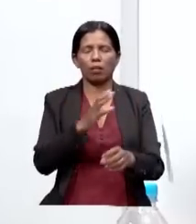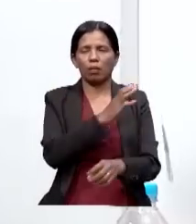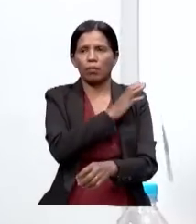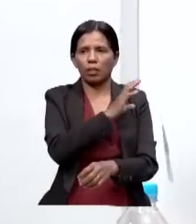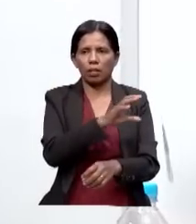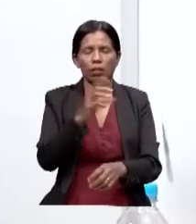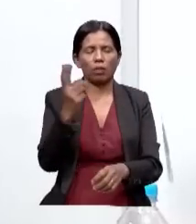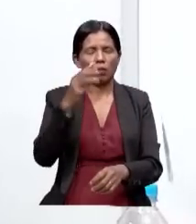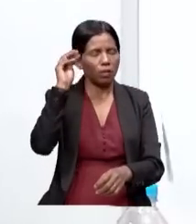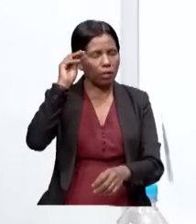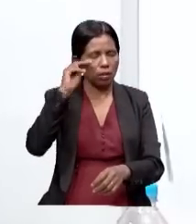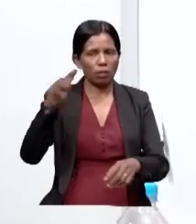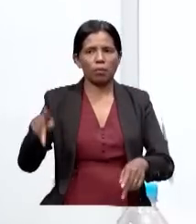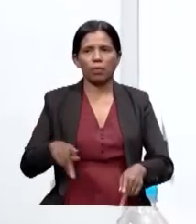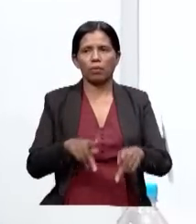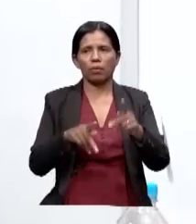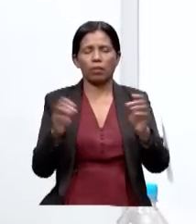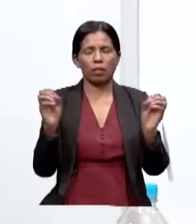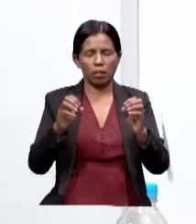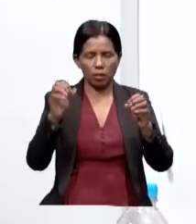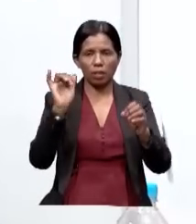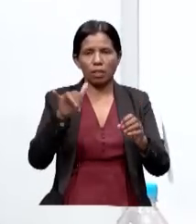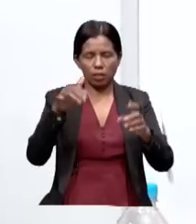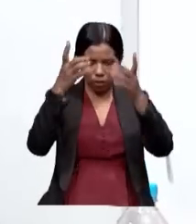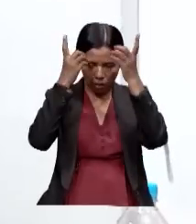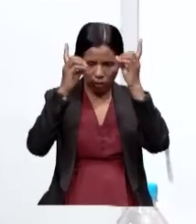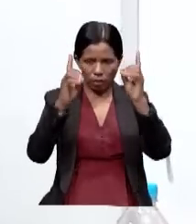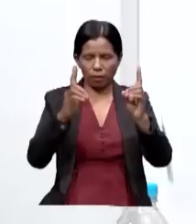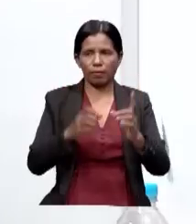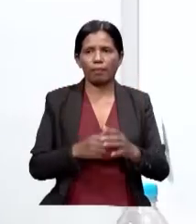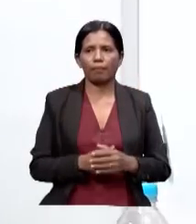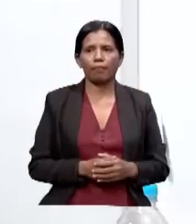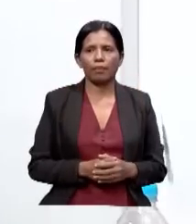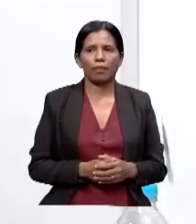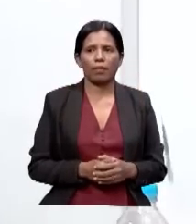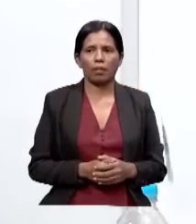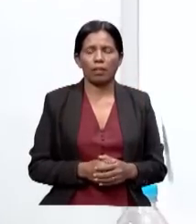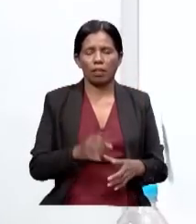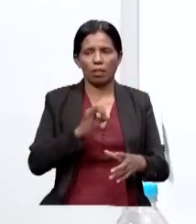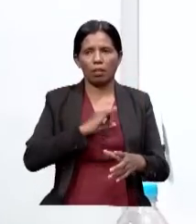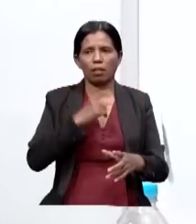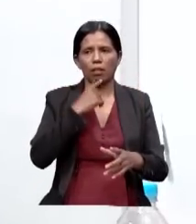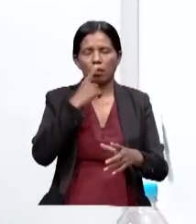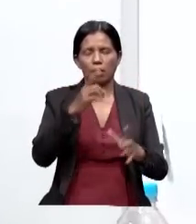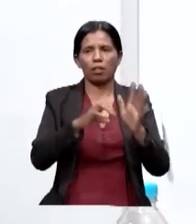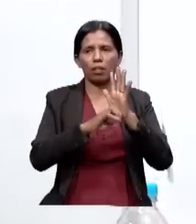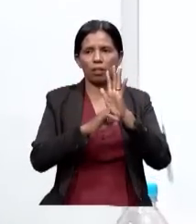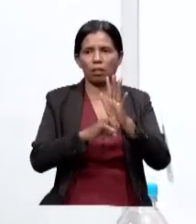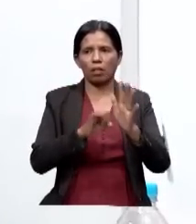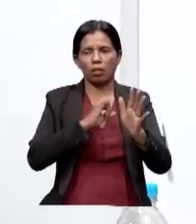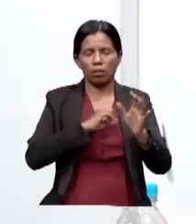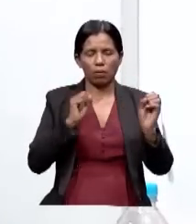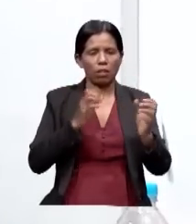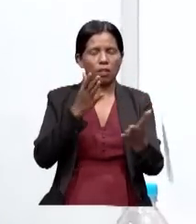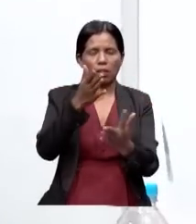mas é competência. Yeah. Quando lá aceita a decisão. Né? Por enquanto, já. A só já foi um exemplo. A lá que estamos para